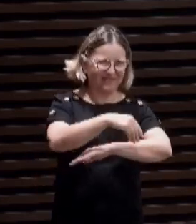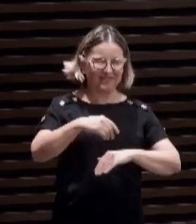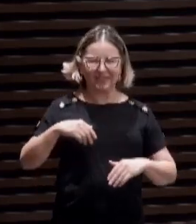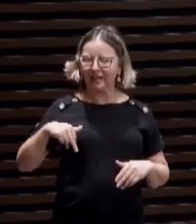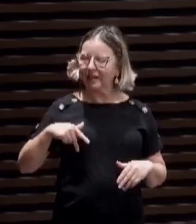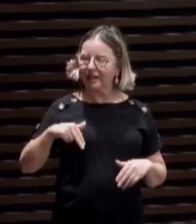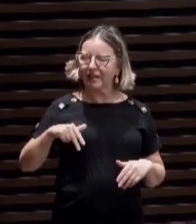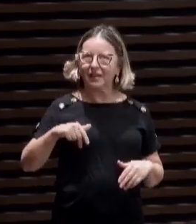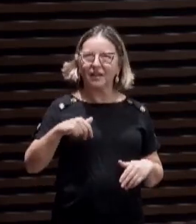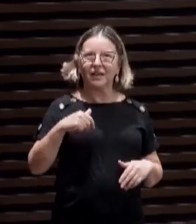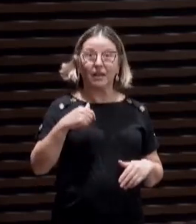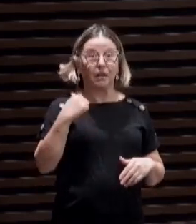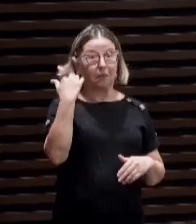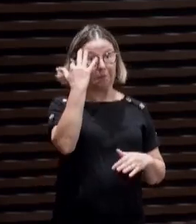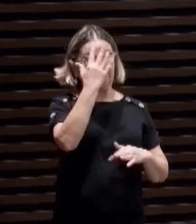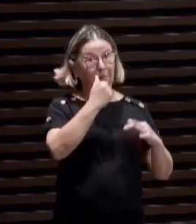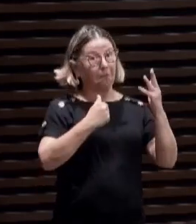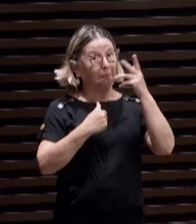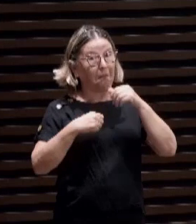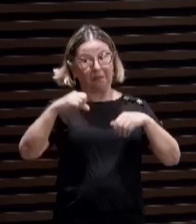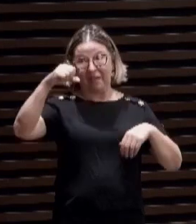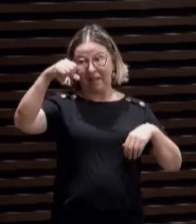bonito, fizeram uma obra de arte ali.